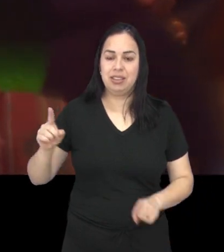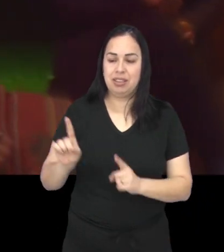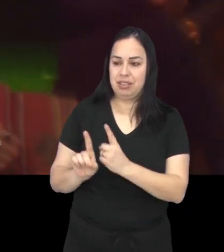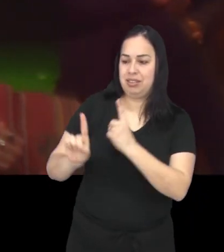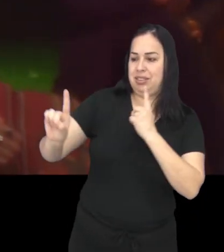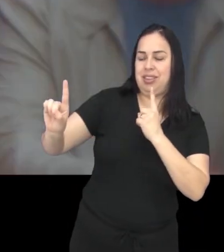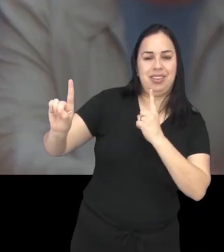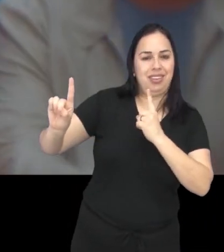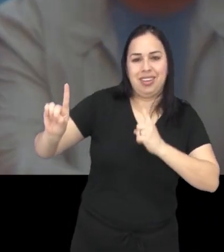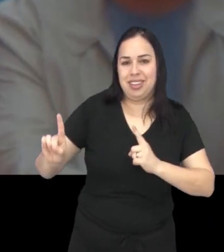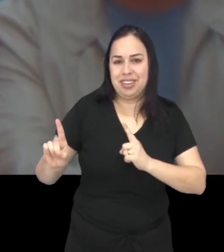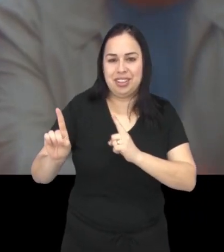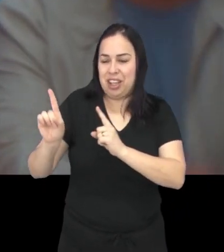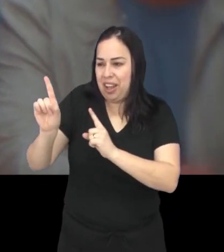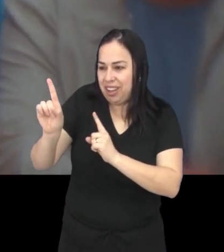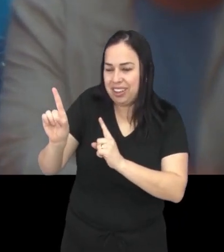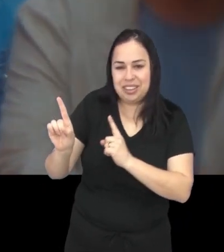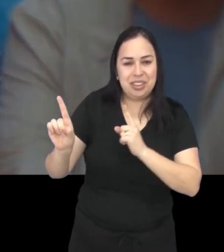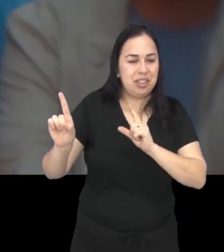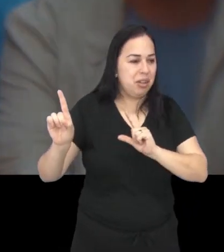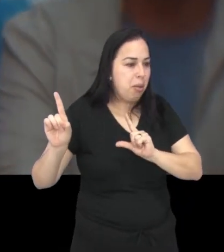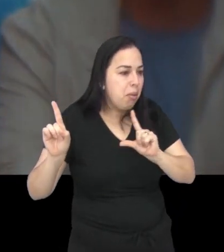Troco.